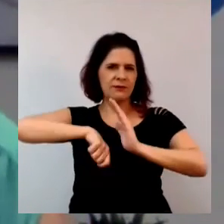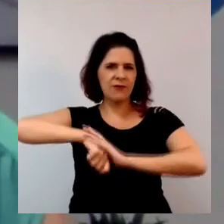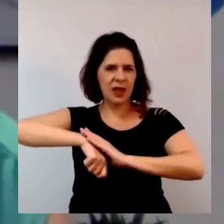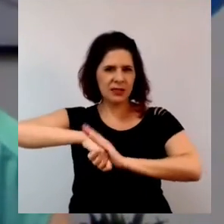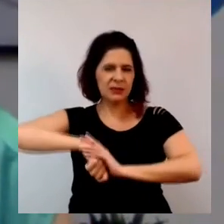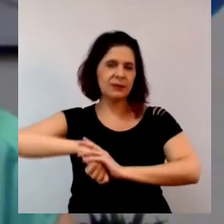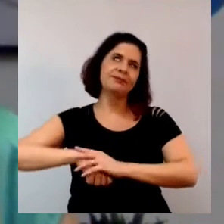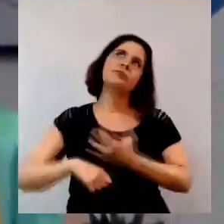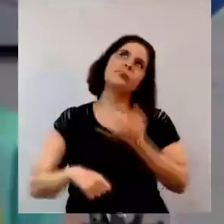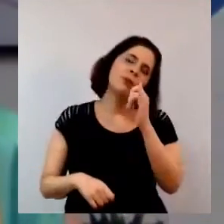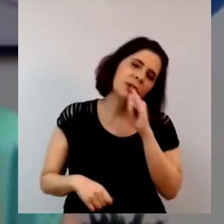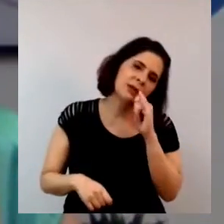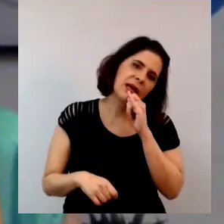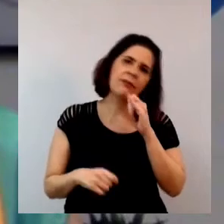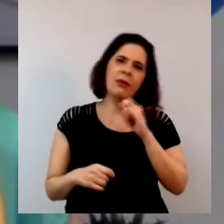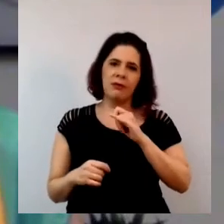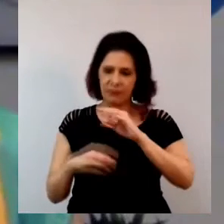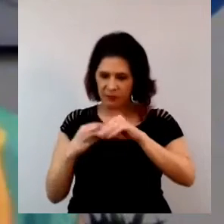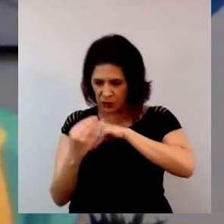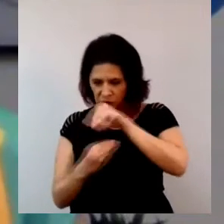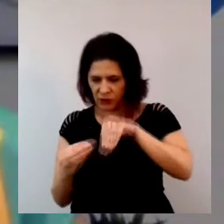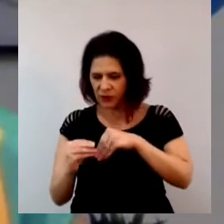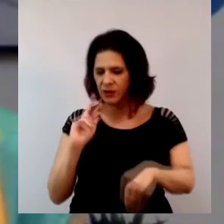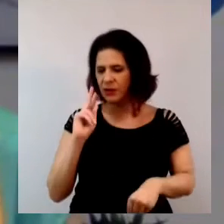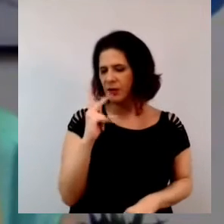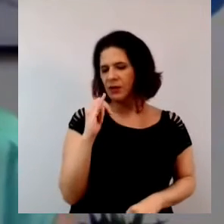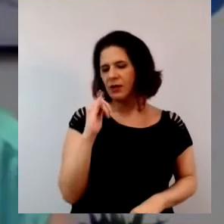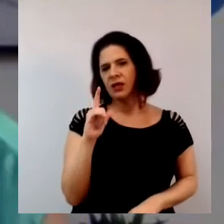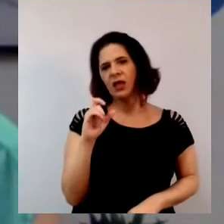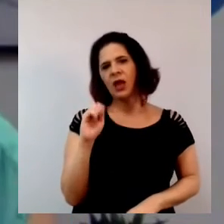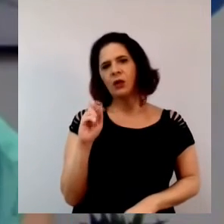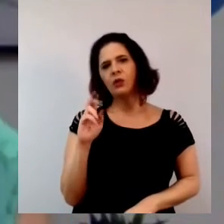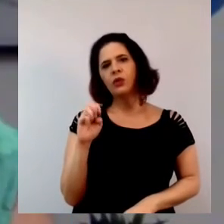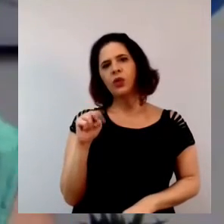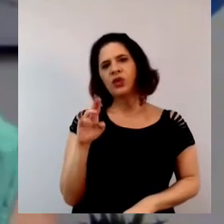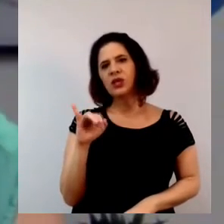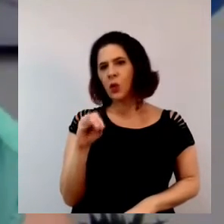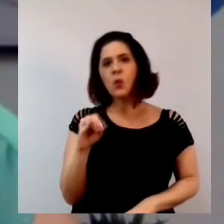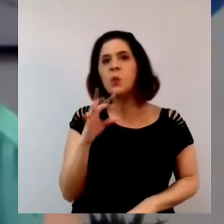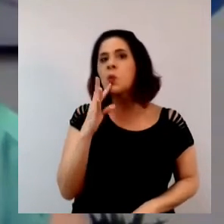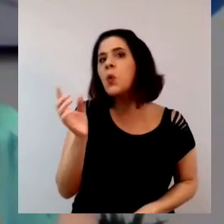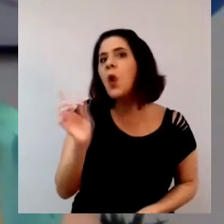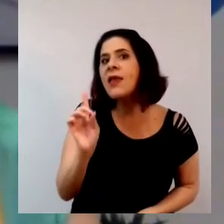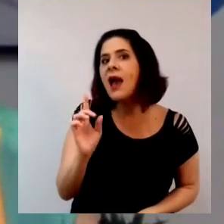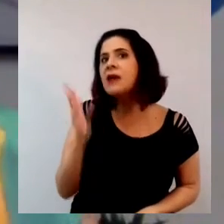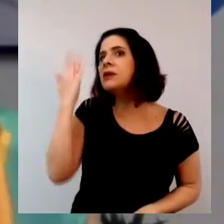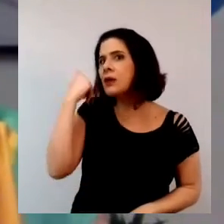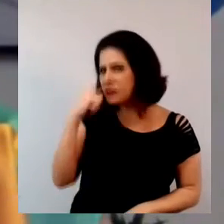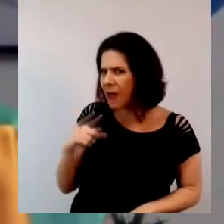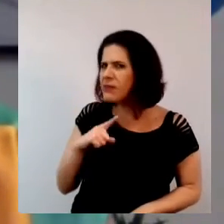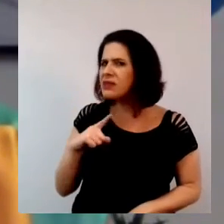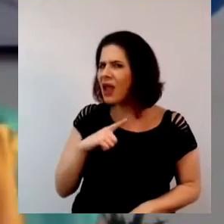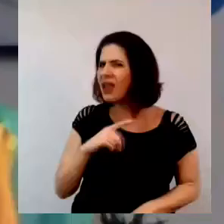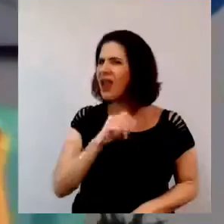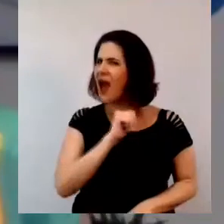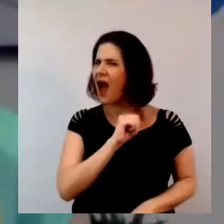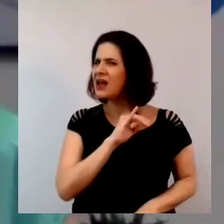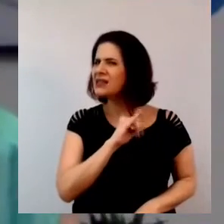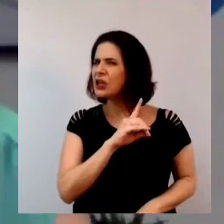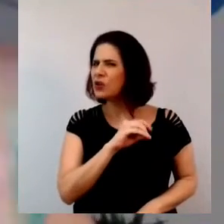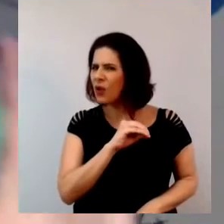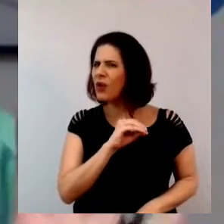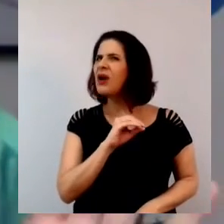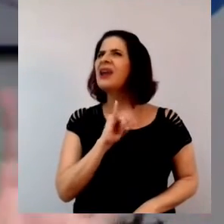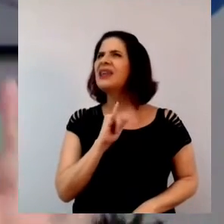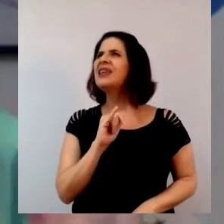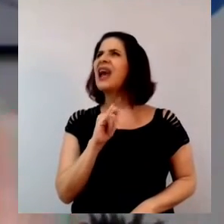fórmula com hialurônico, que ninguém sabe. Eu sei que existe um ácido hialurônico, mas eu não sei exatamente o que ele é, o que ele faz, mas